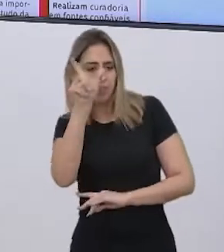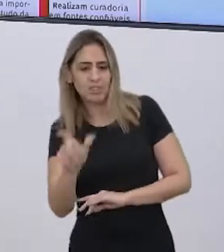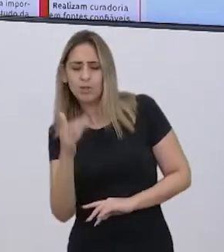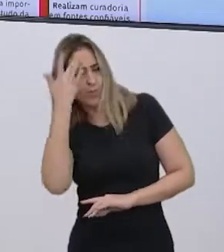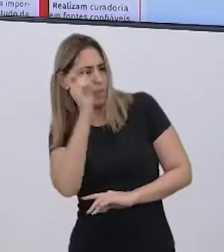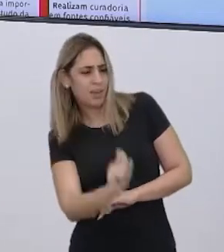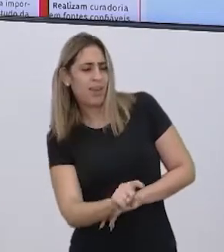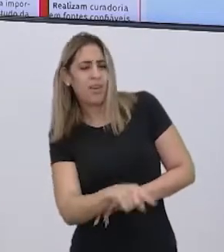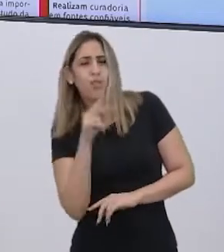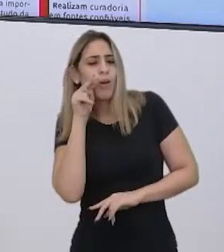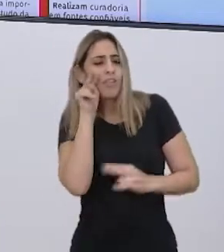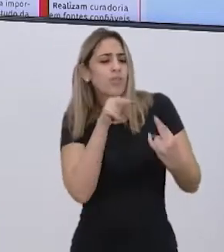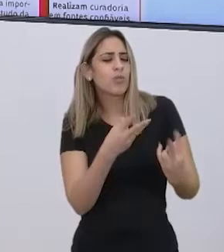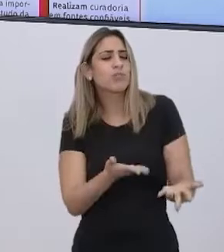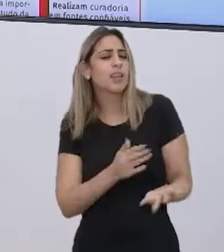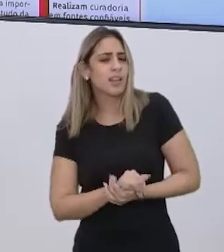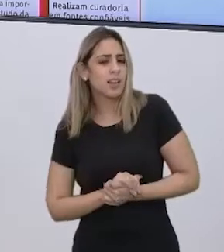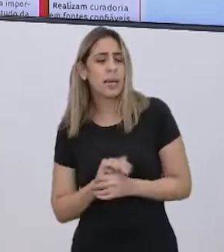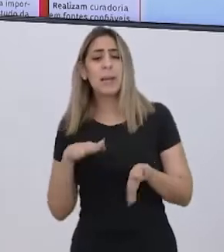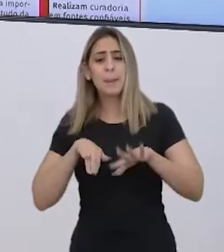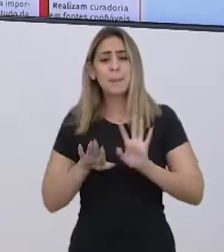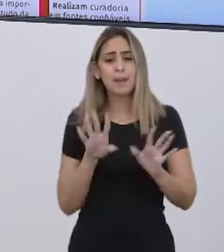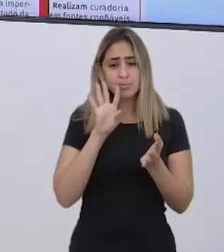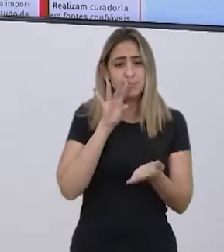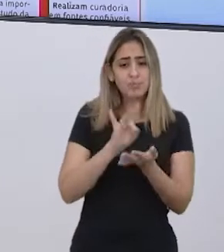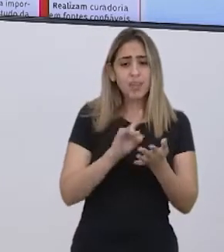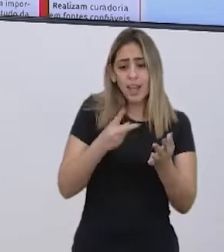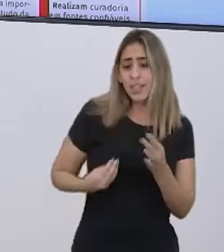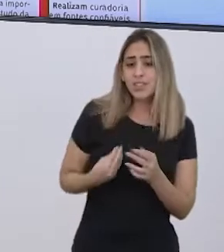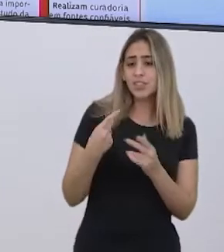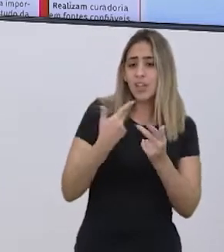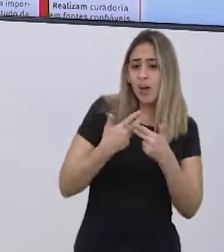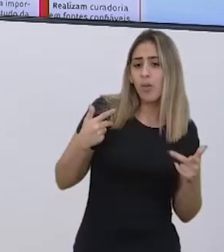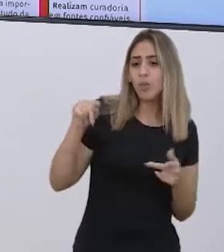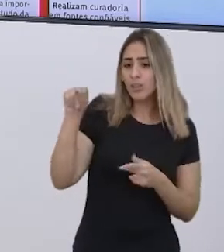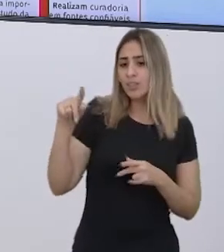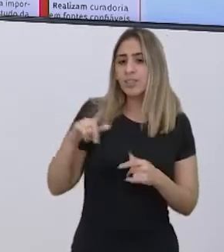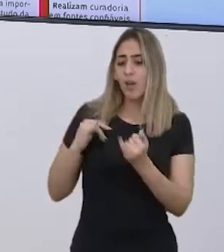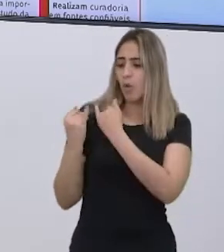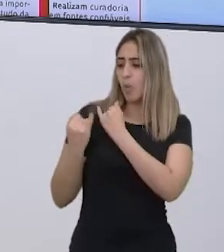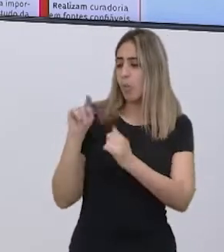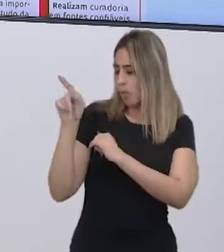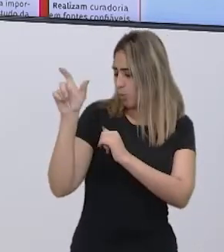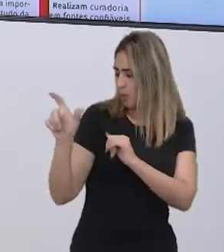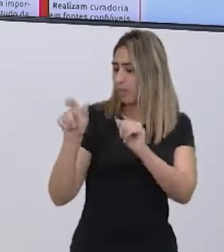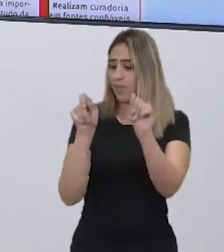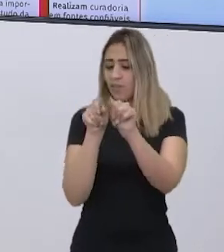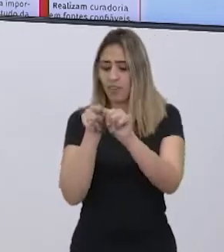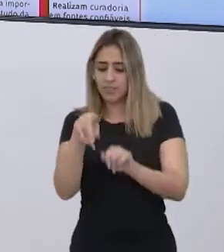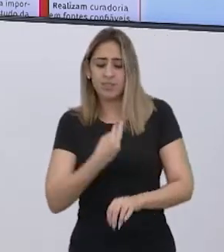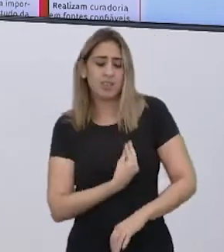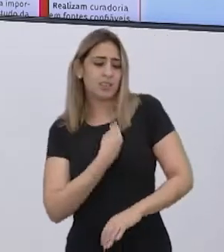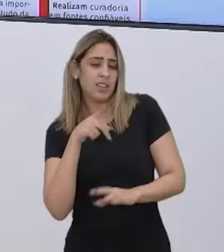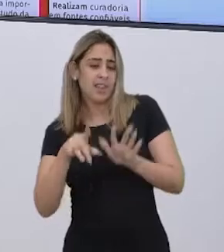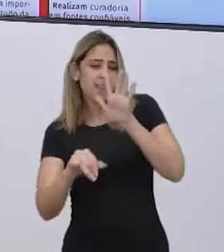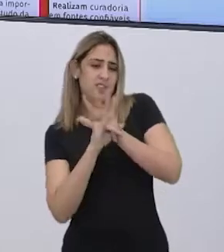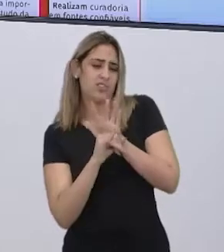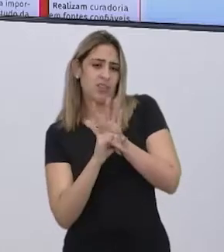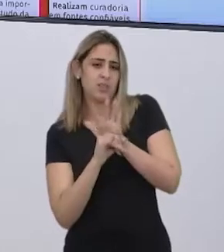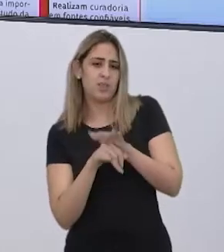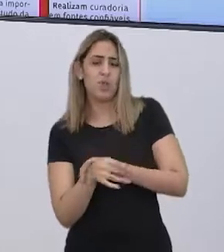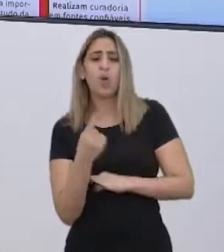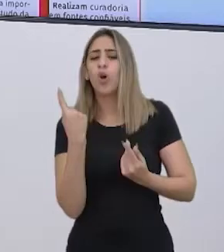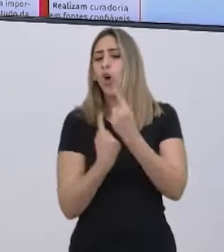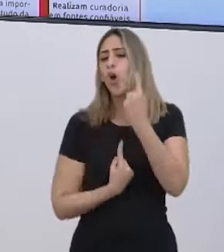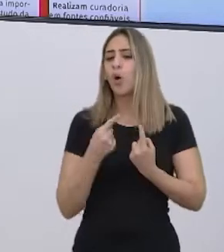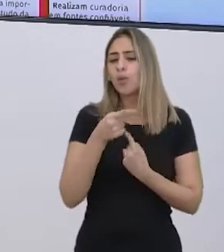sabe quem é, ele nunca te viu na vida. Mas o fato é que existe algo que você tem em comum com ele que faz com que exista essa identificação.